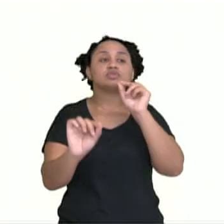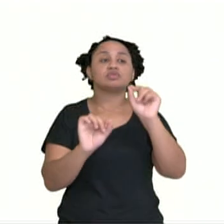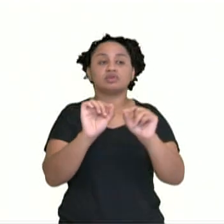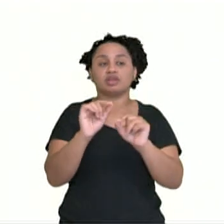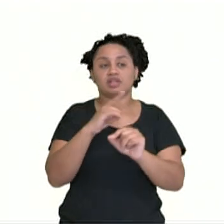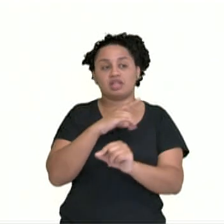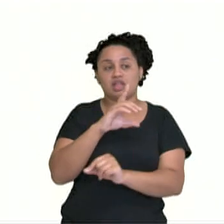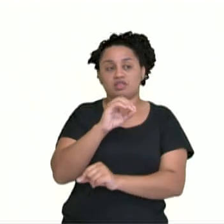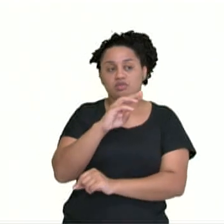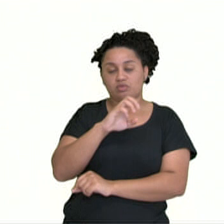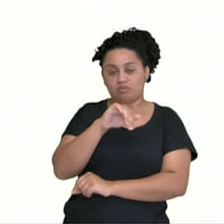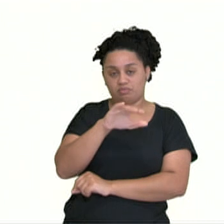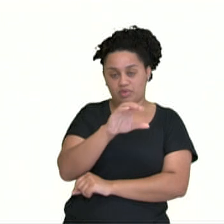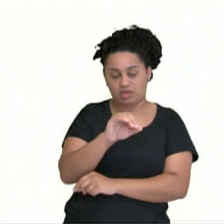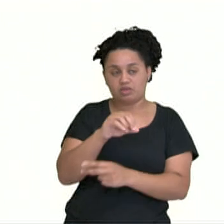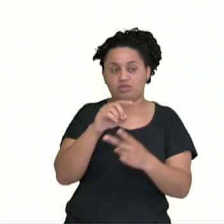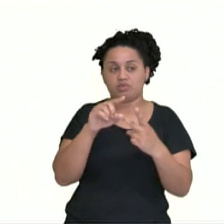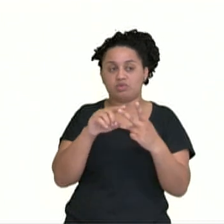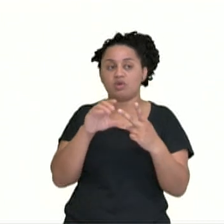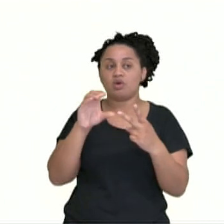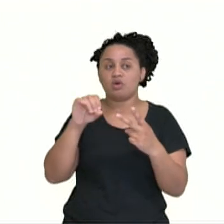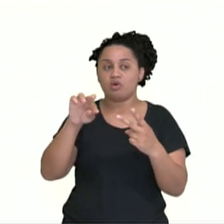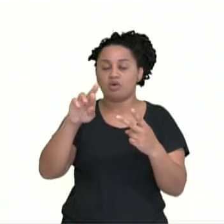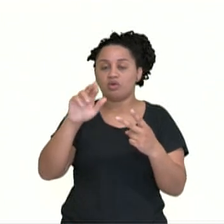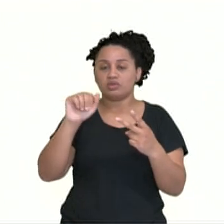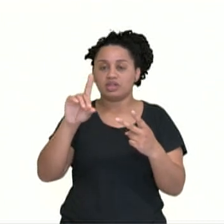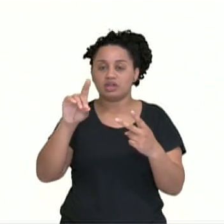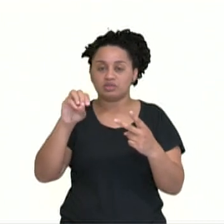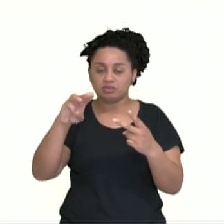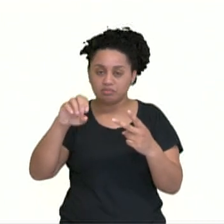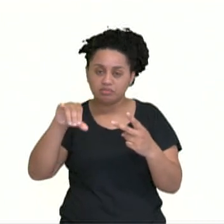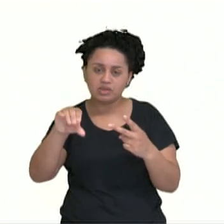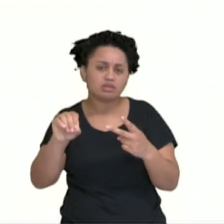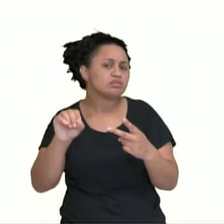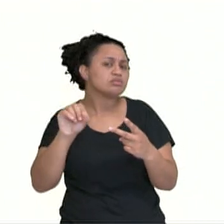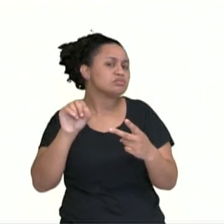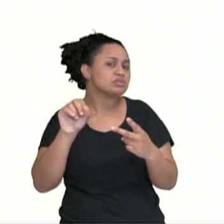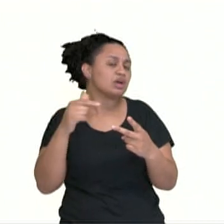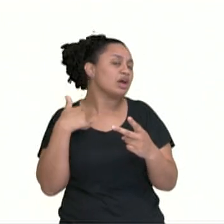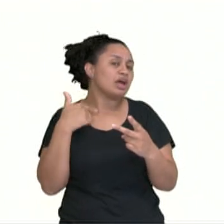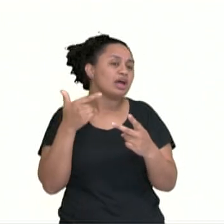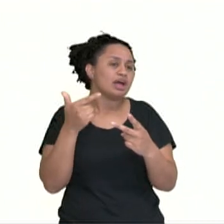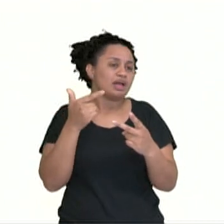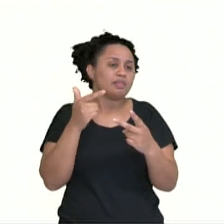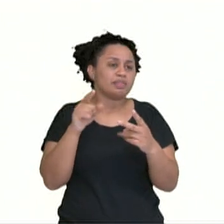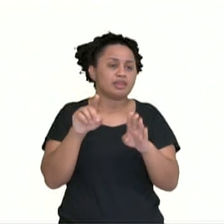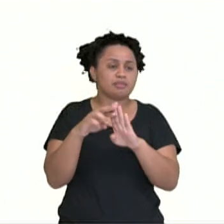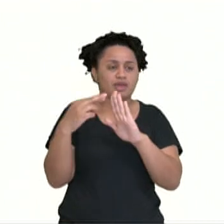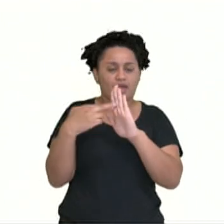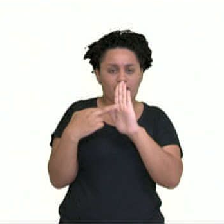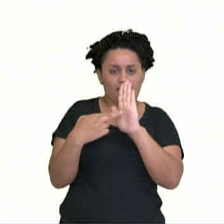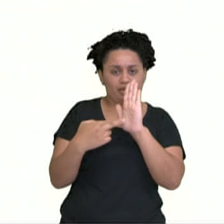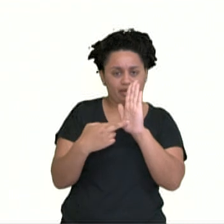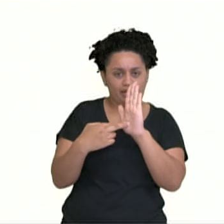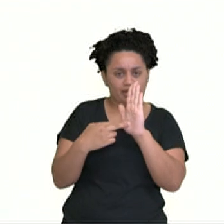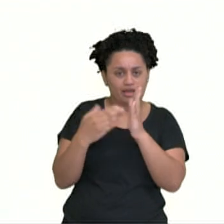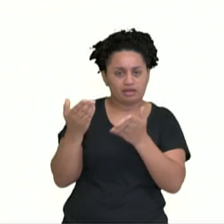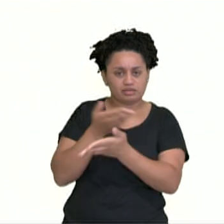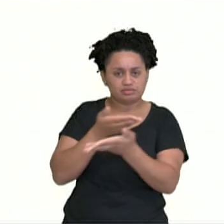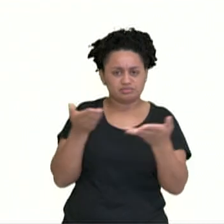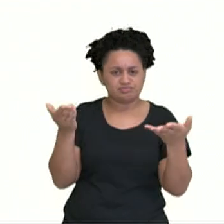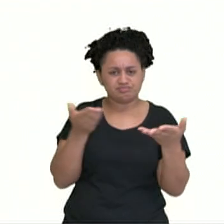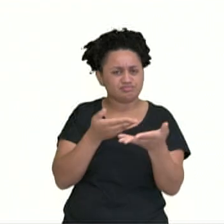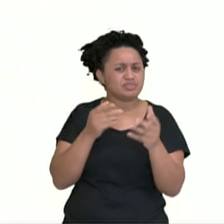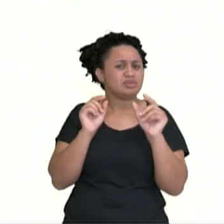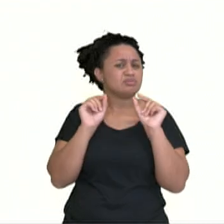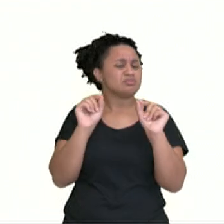seu contradomínio e a regra de associação. Aqui apareceu essa palavrinha regra de associação, que nada mais